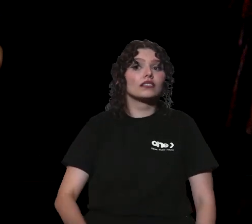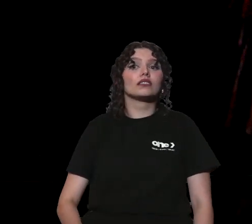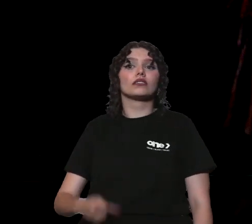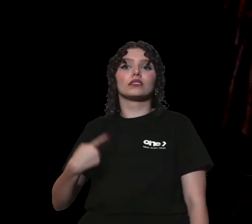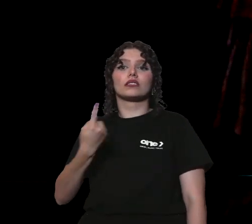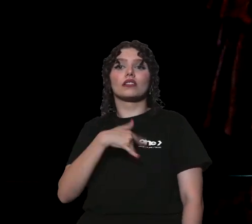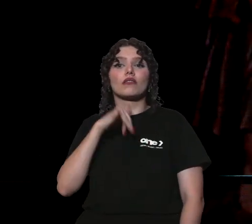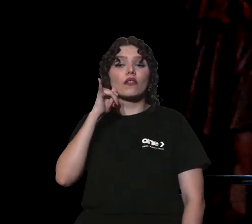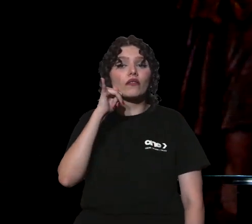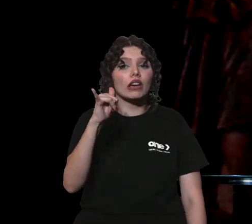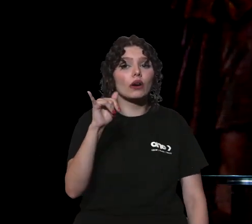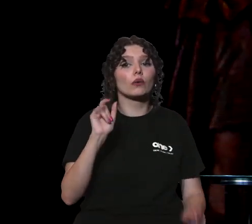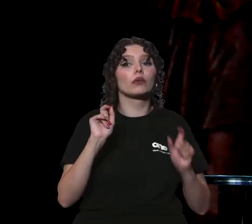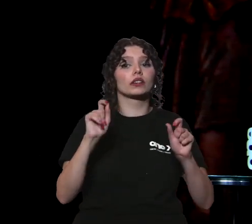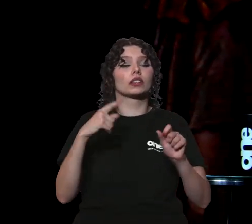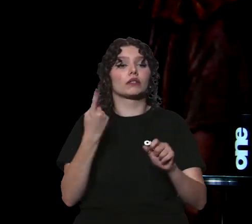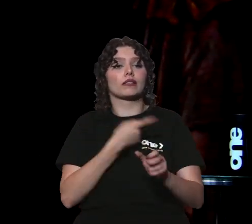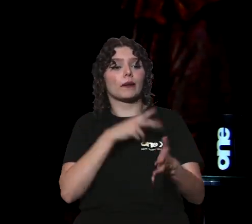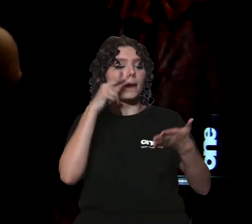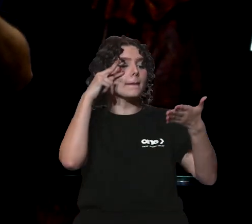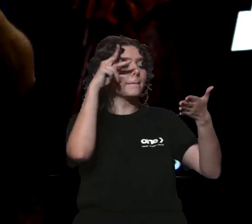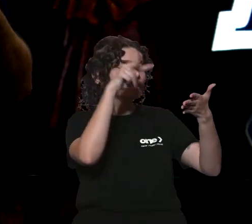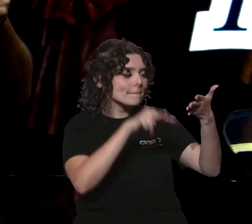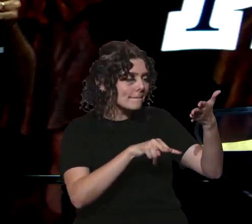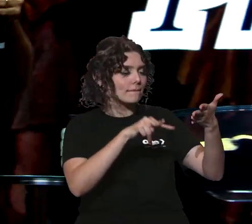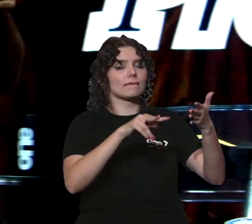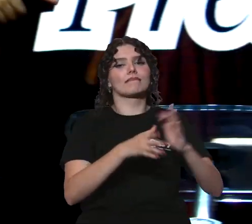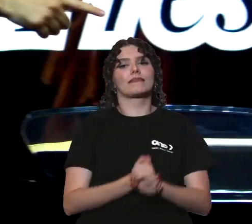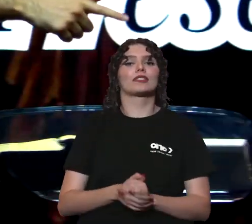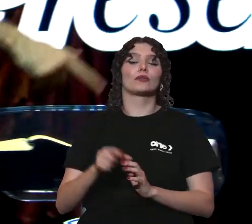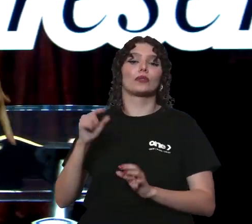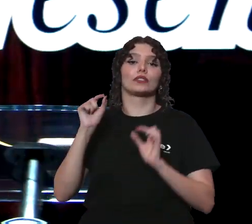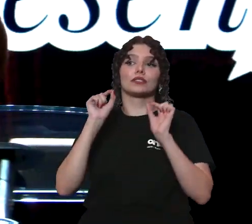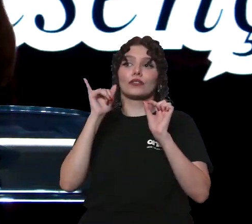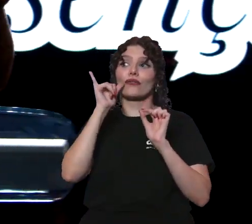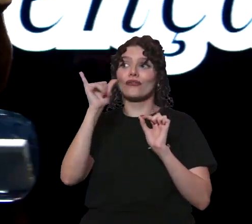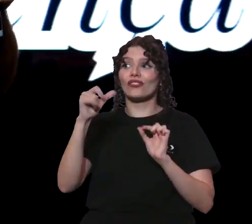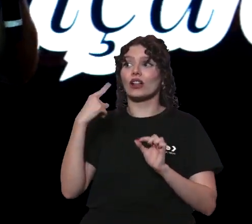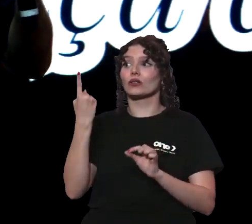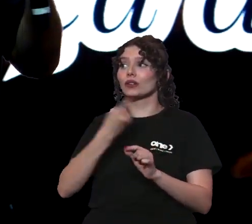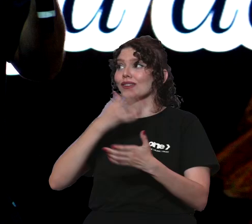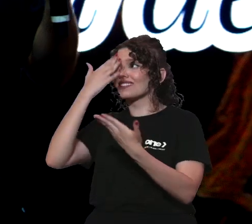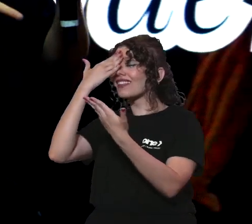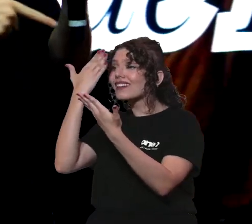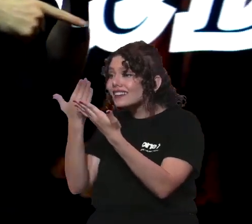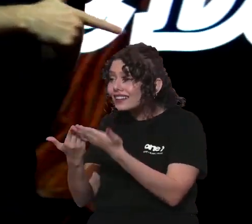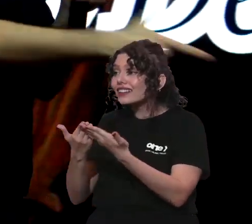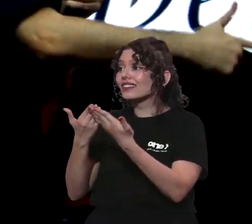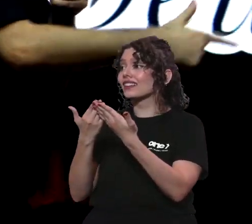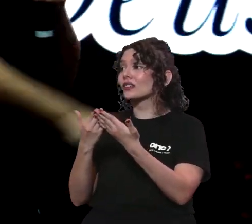fala aquilo que a gente medita. A gente fala aquilo que a gente acredita. A gente fala